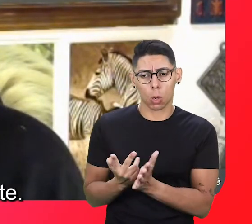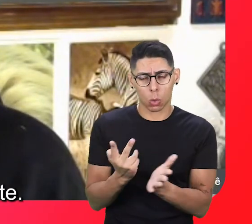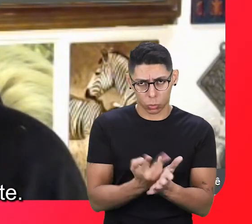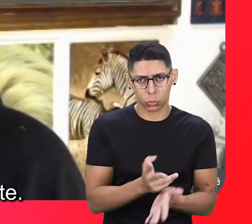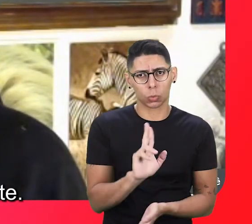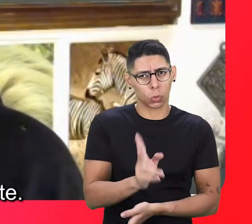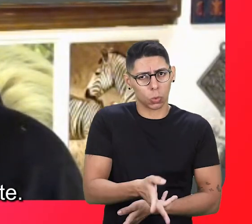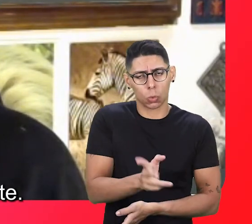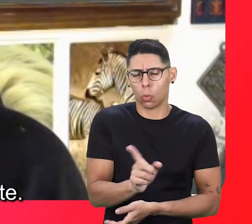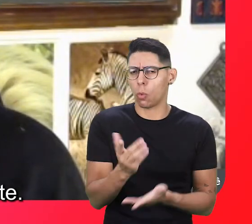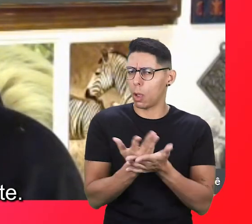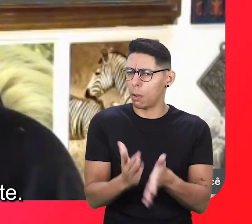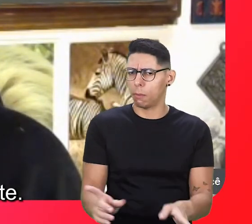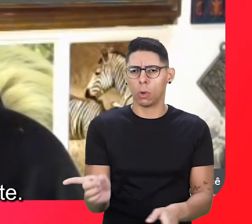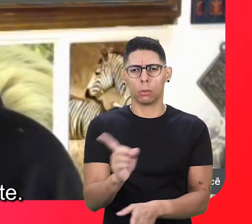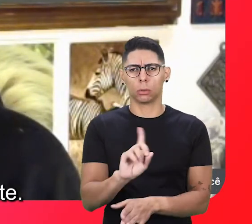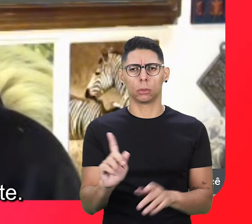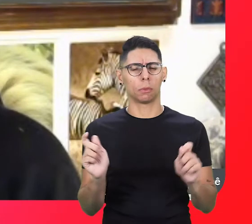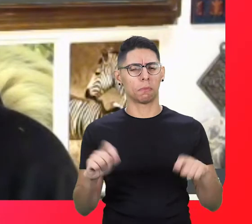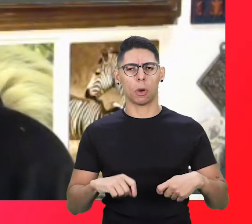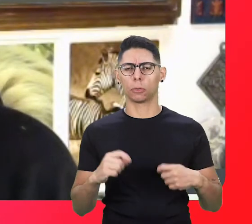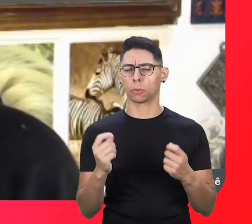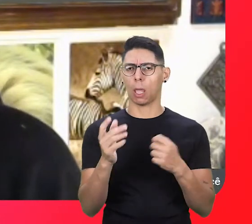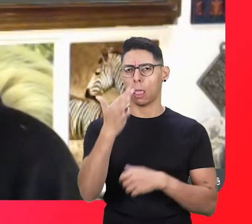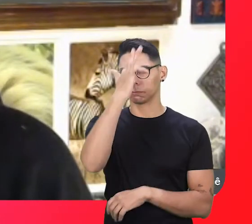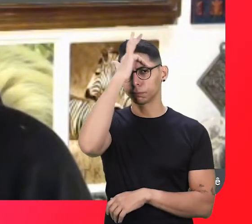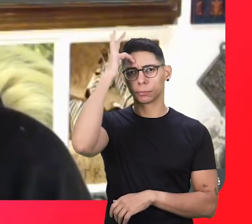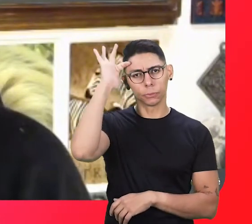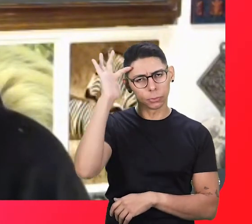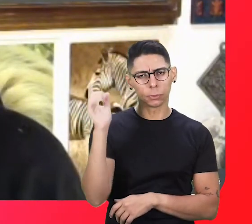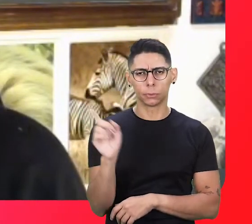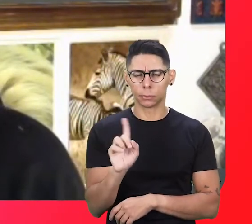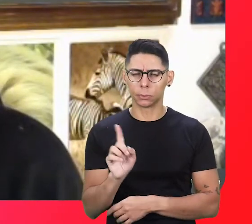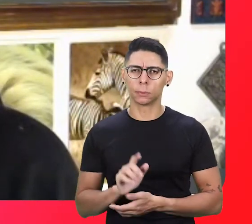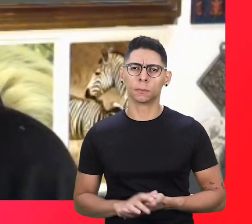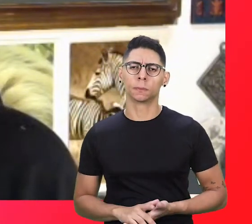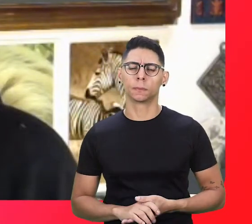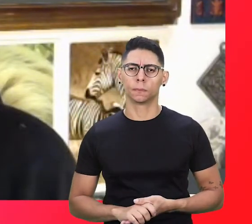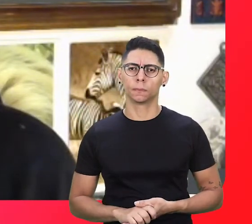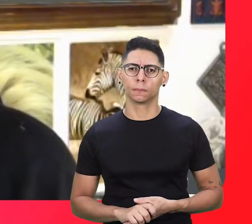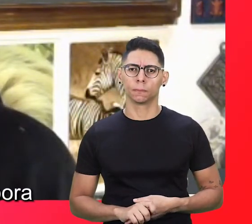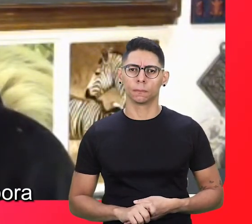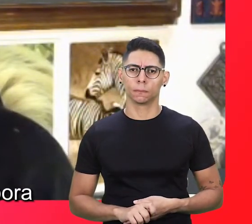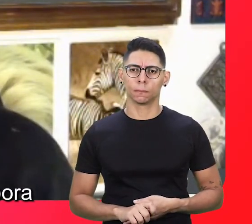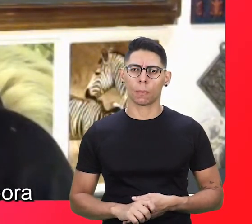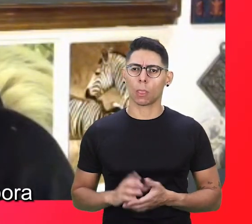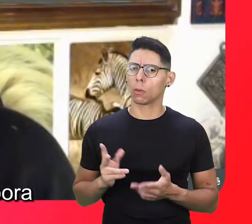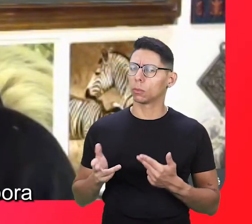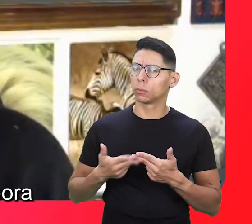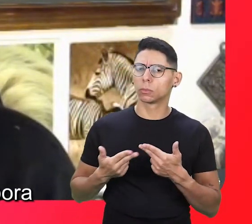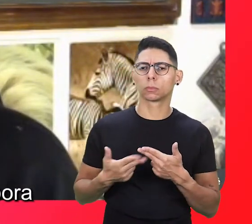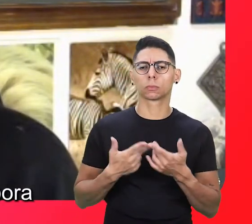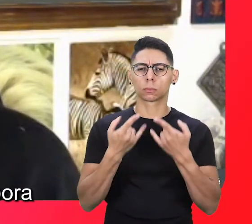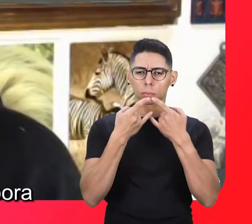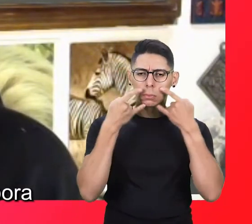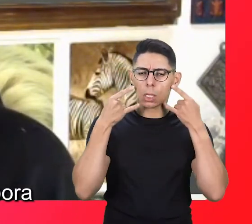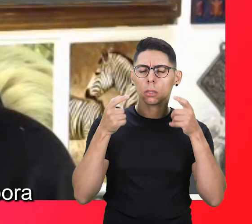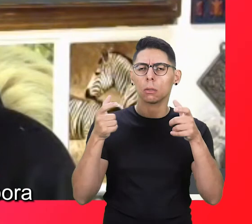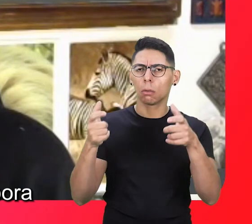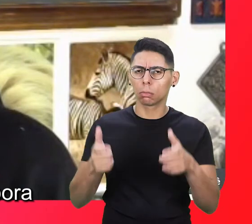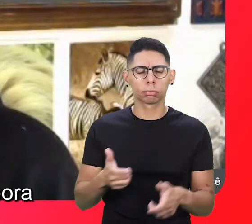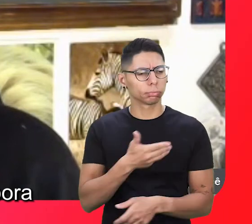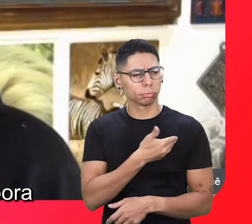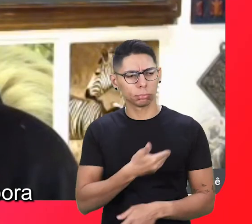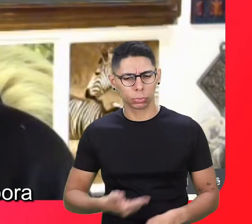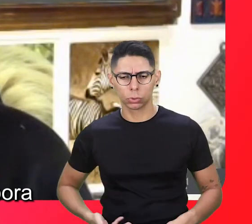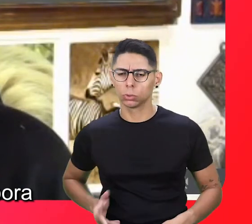não entende que pode relaxar totalmente. Nós temos cuidado, uso máscara em local